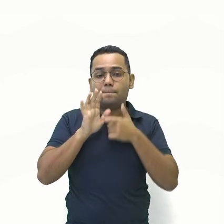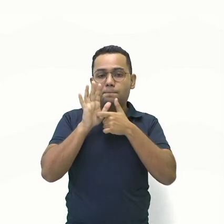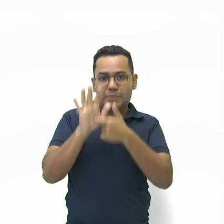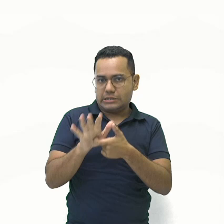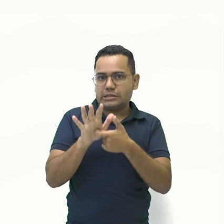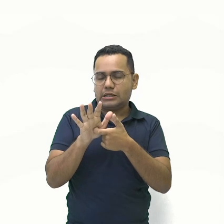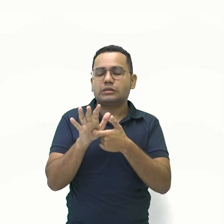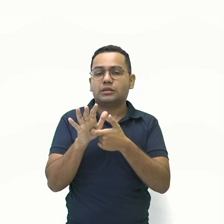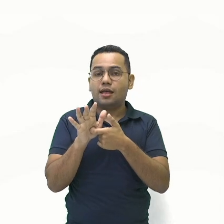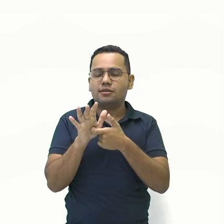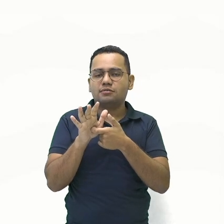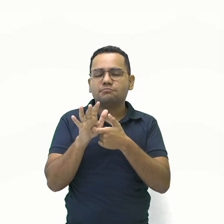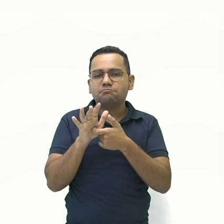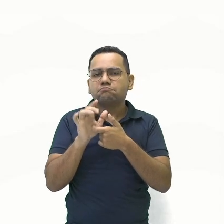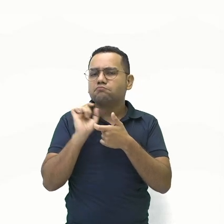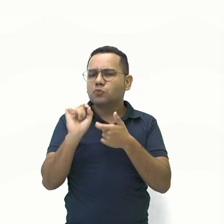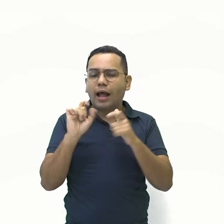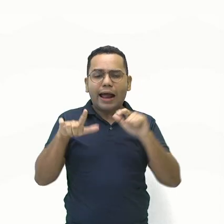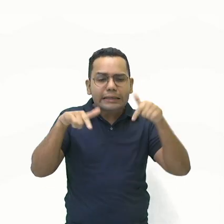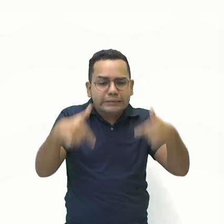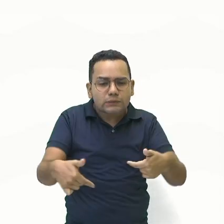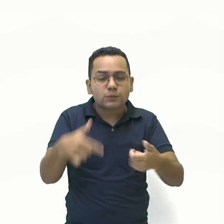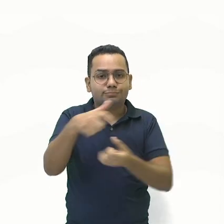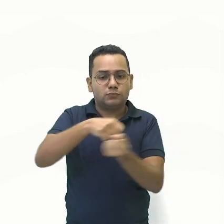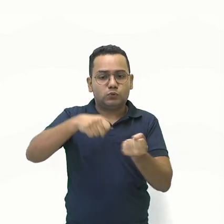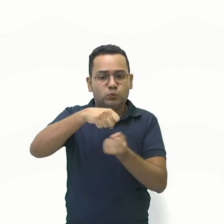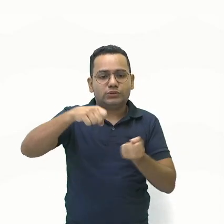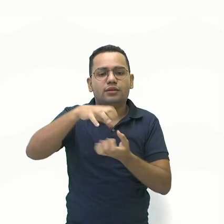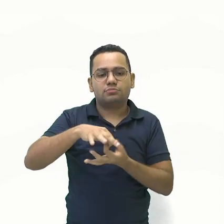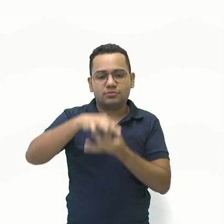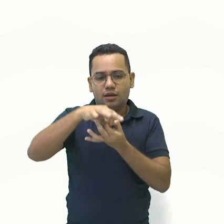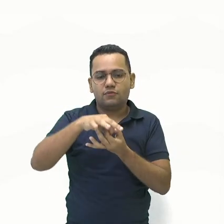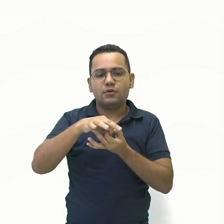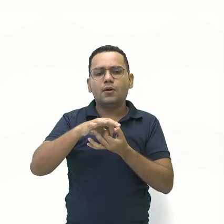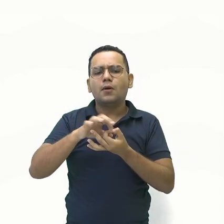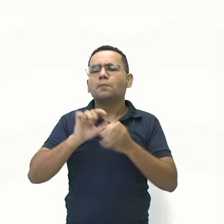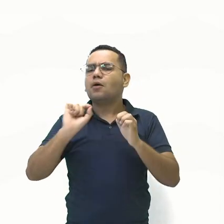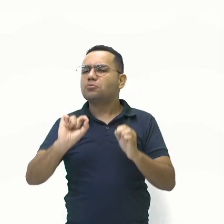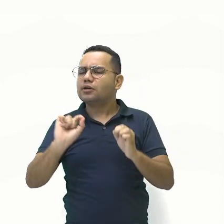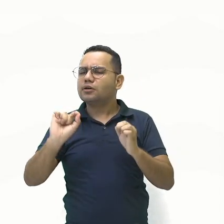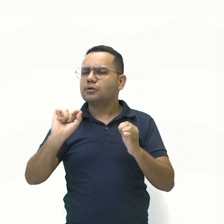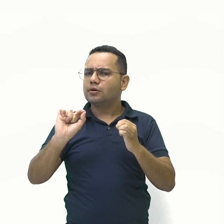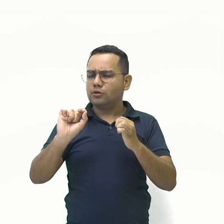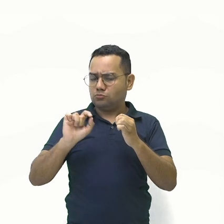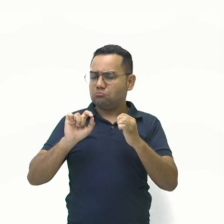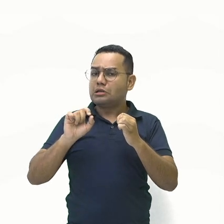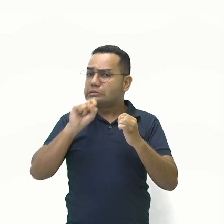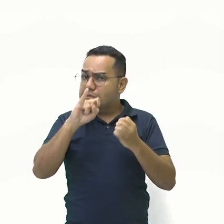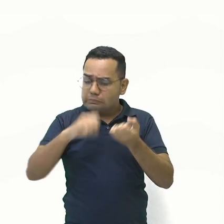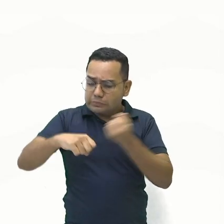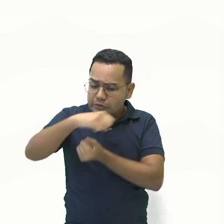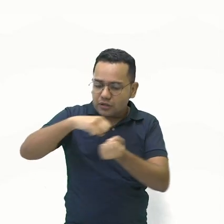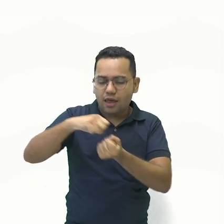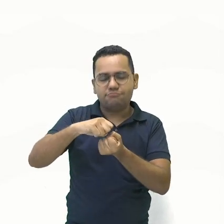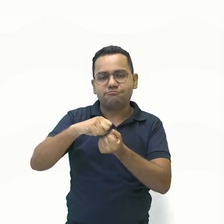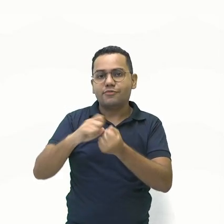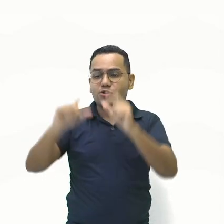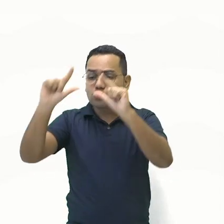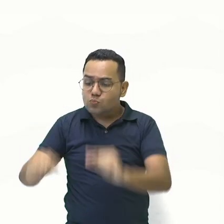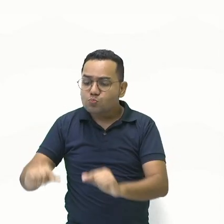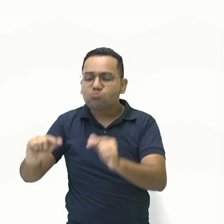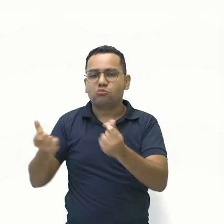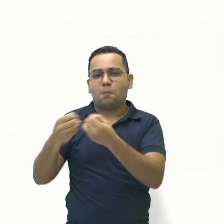consideradas, mais sustentáveis. E isso, obviamente, vai ajudar a reduzir os danos causados no meio